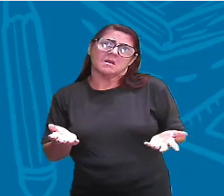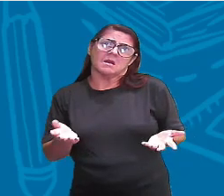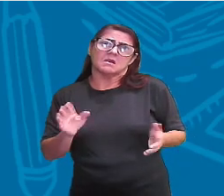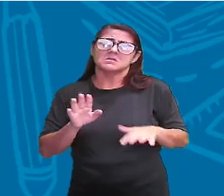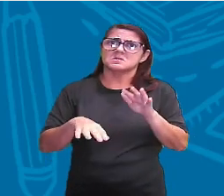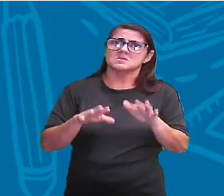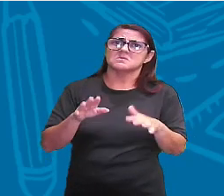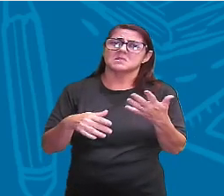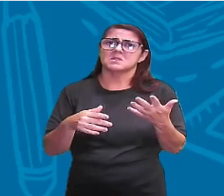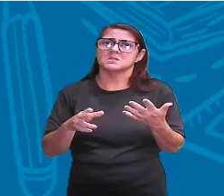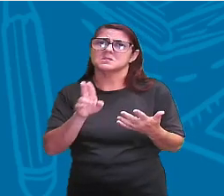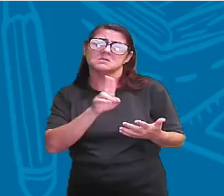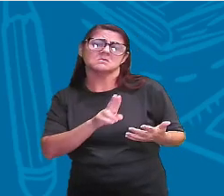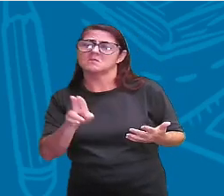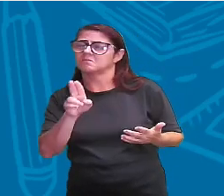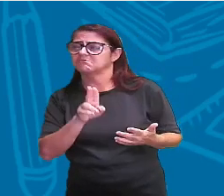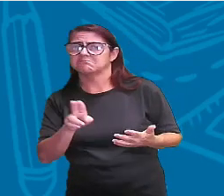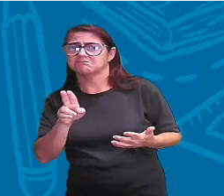não usar por